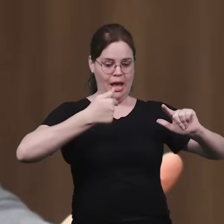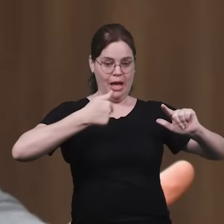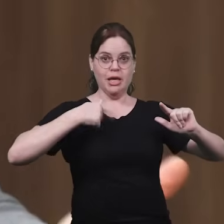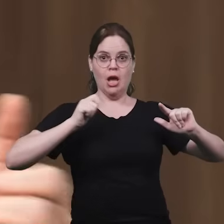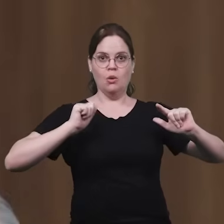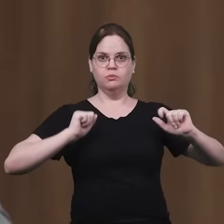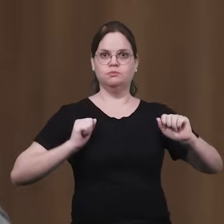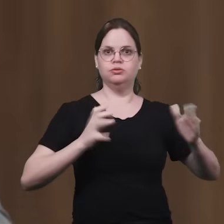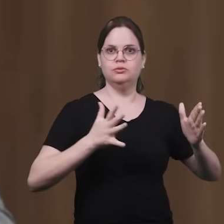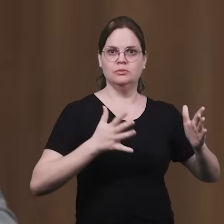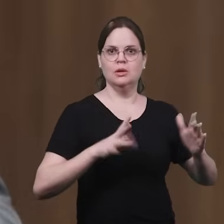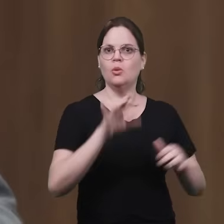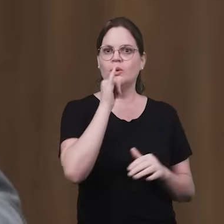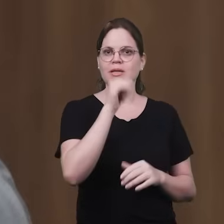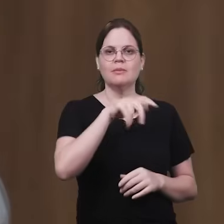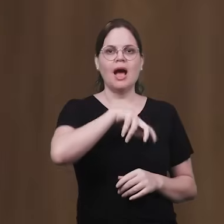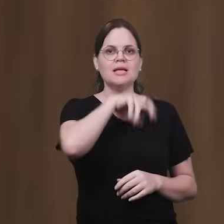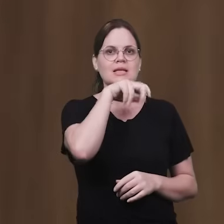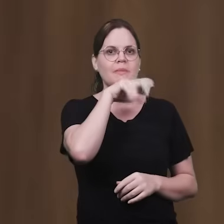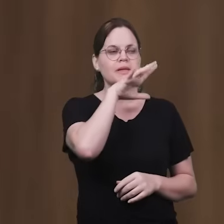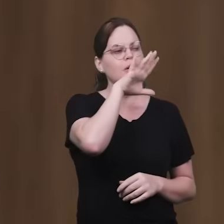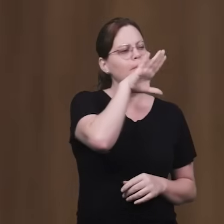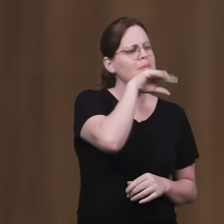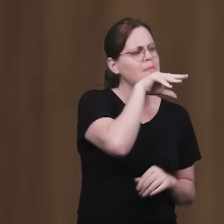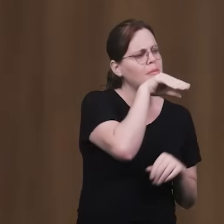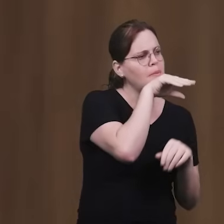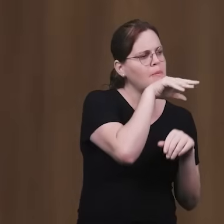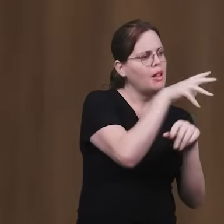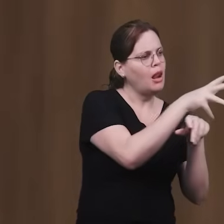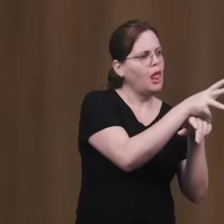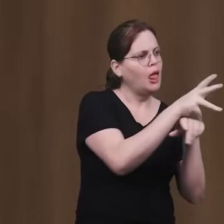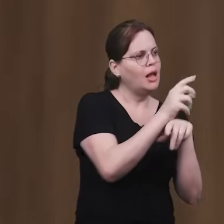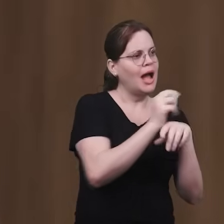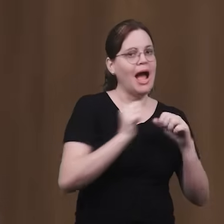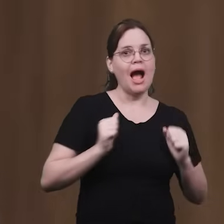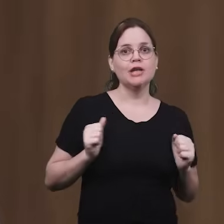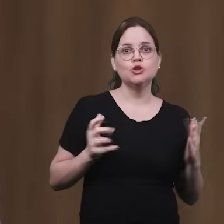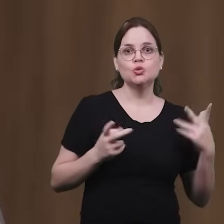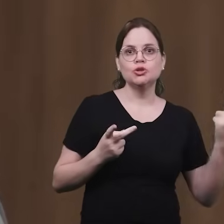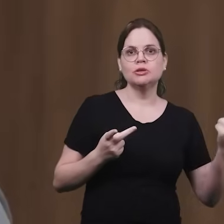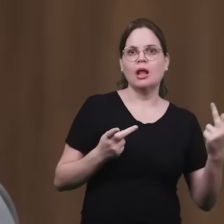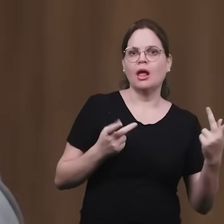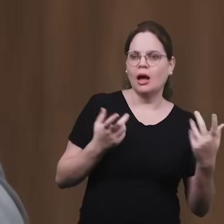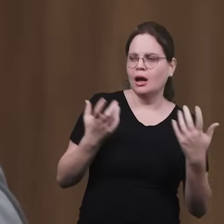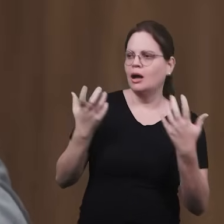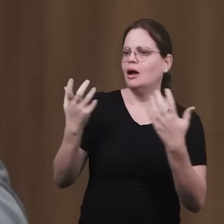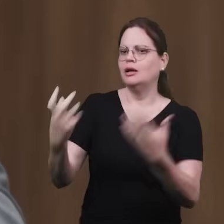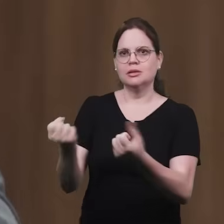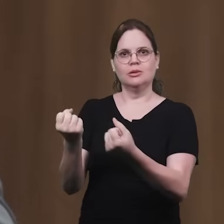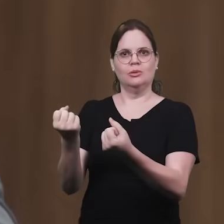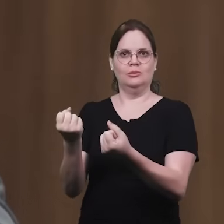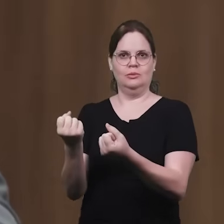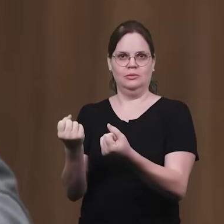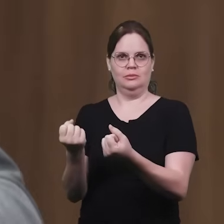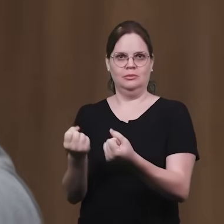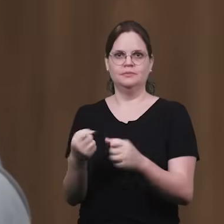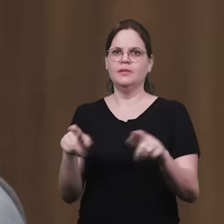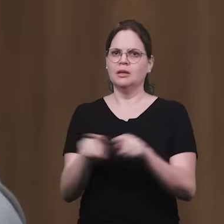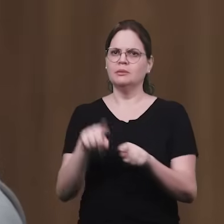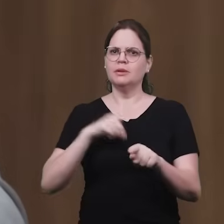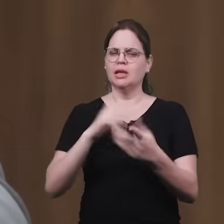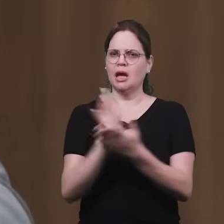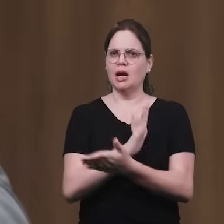caso da serpente, ela fez uma oferta para Eva. E há uma série de gatilhos mentais, da